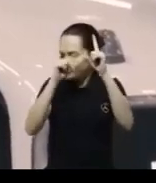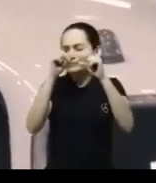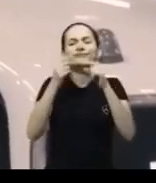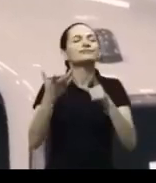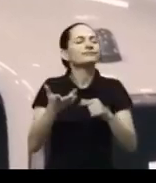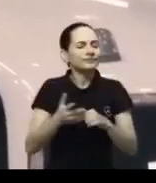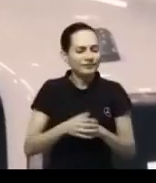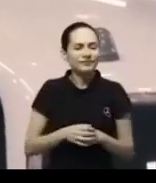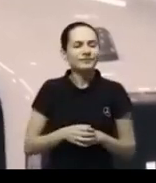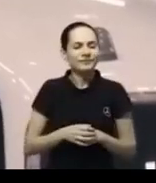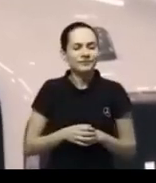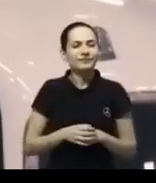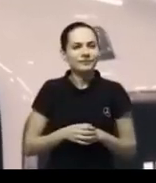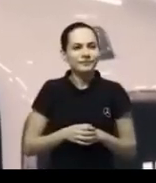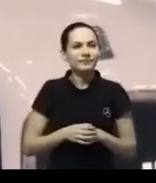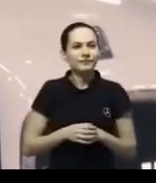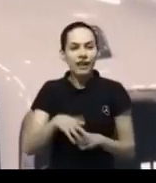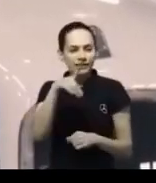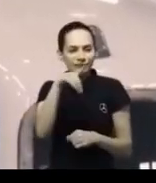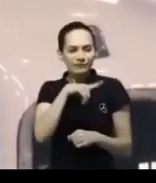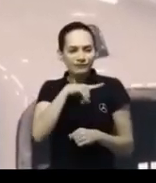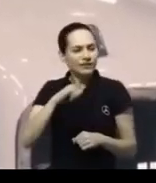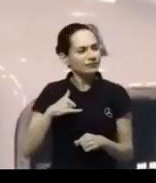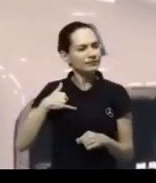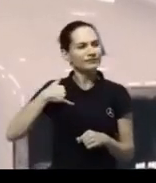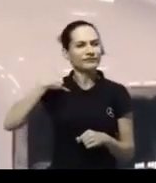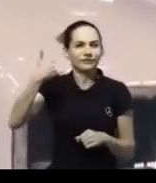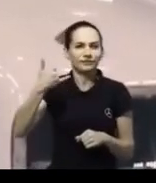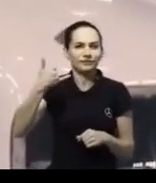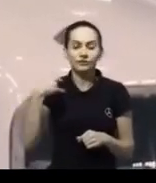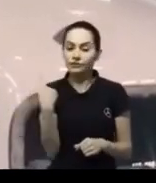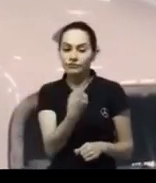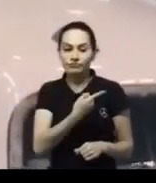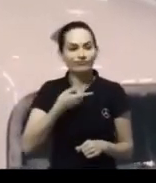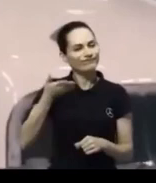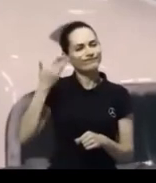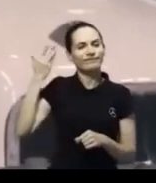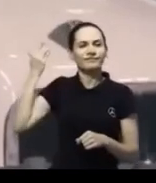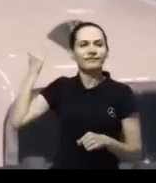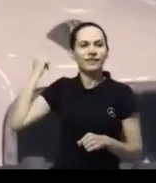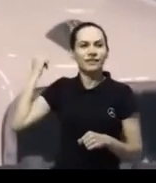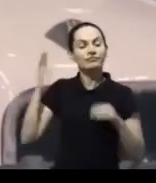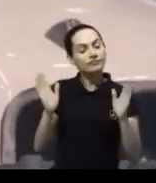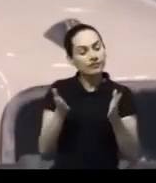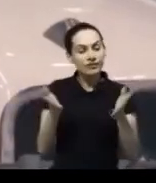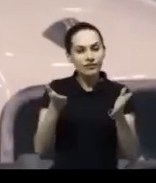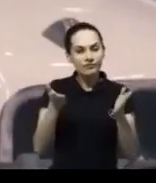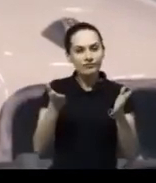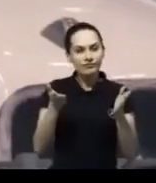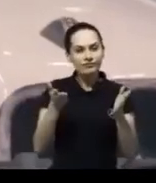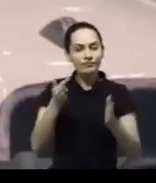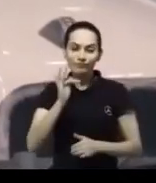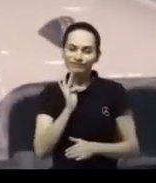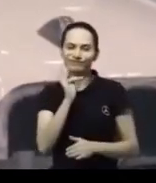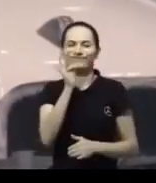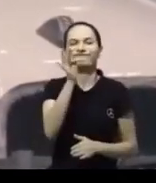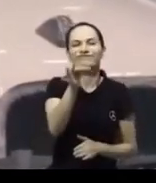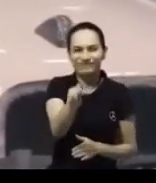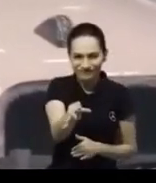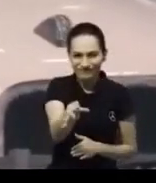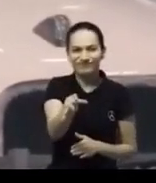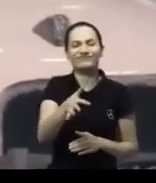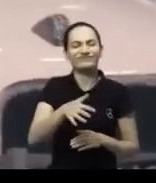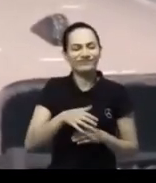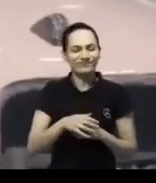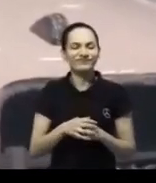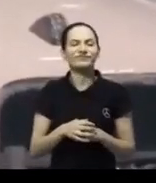Mercedes-Benz. E temos muito orgulho do nosso passado, do nosso presente e mais ainda